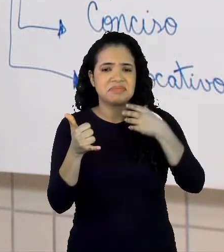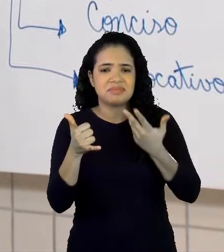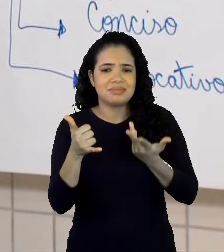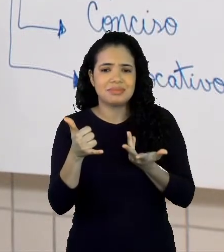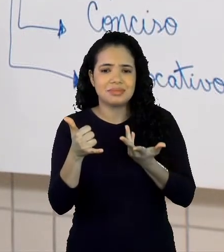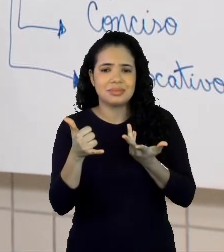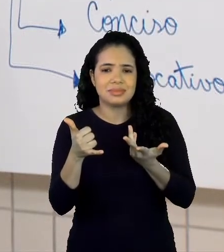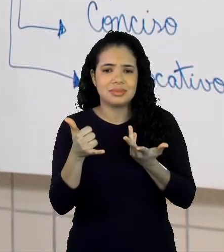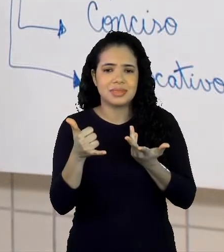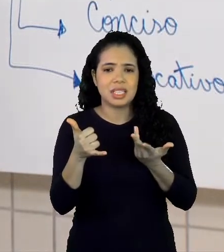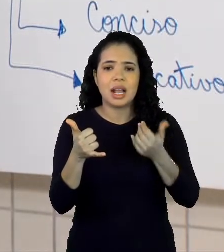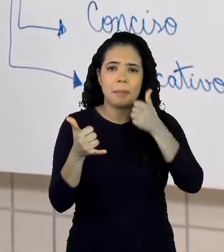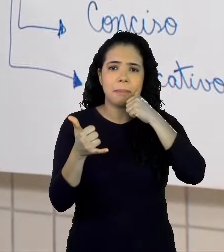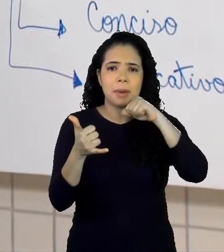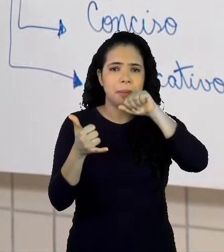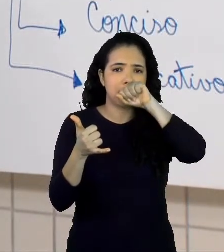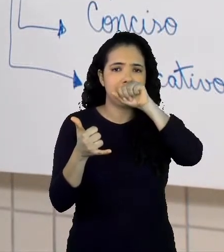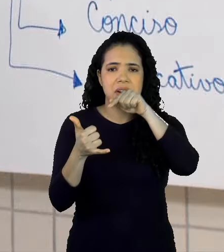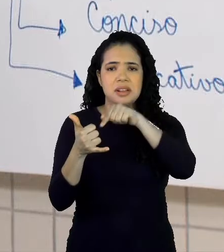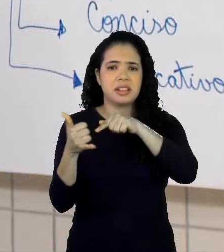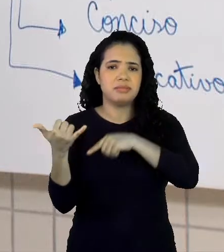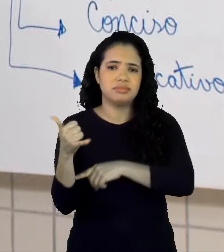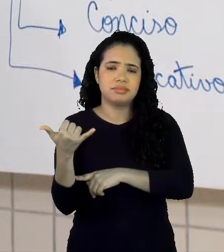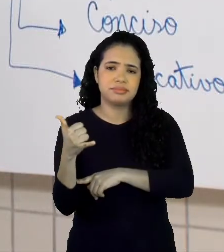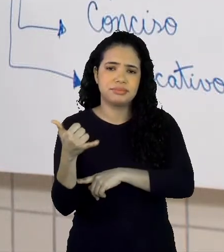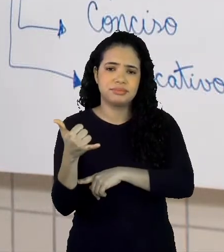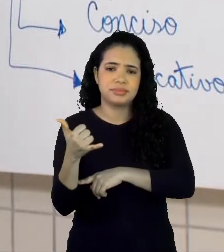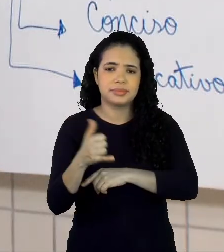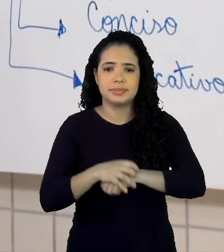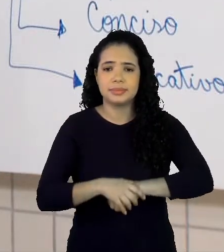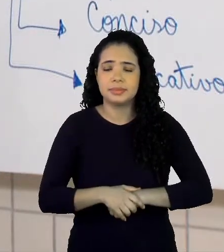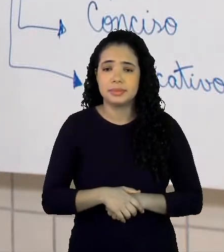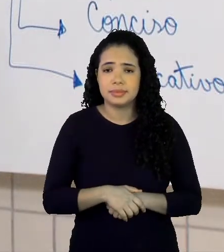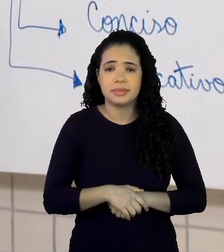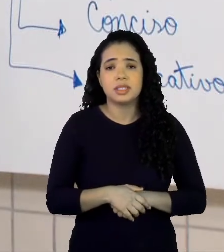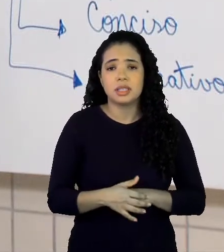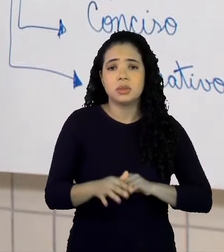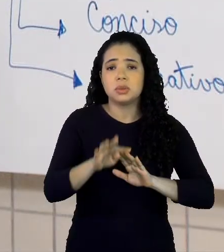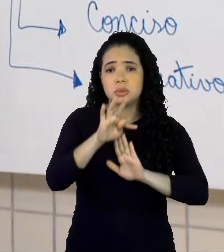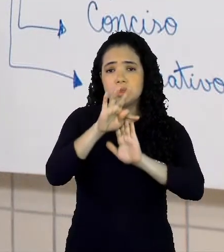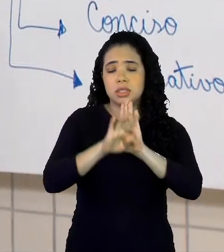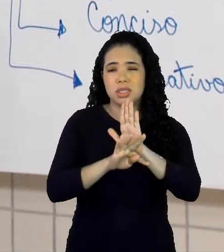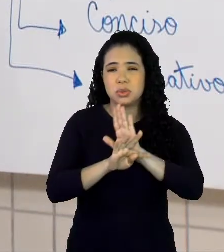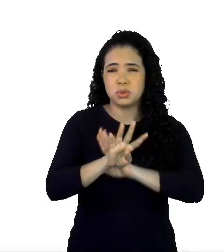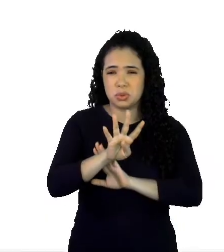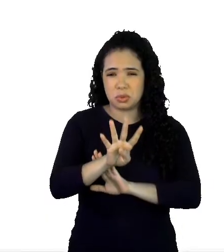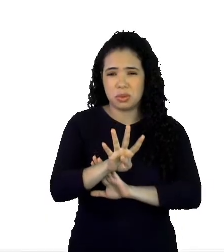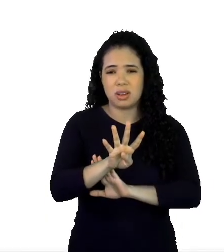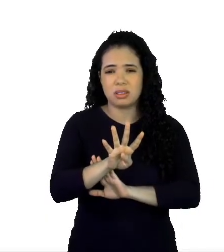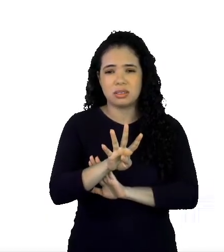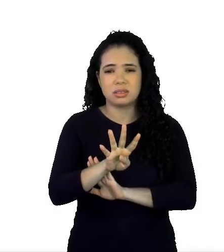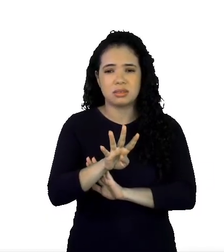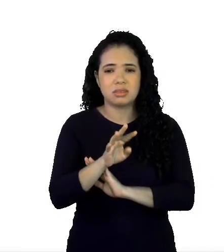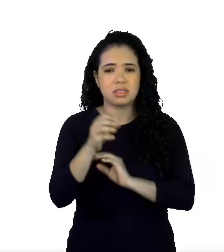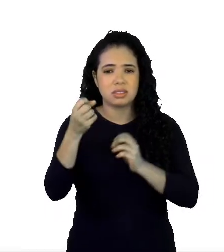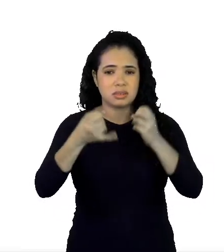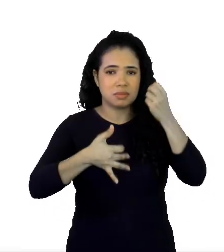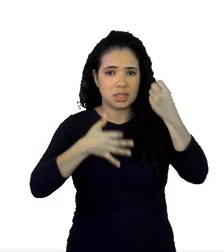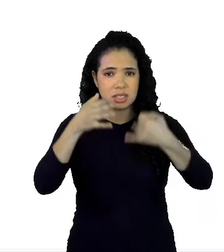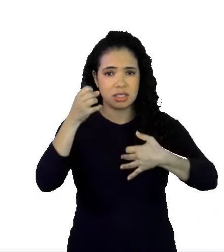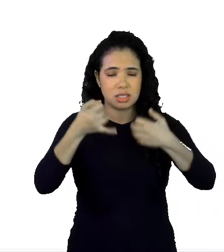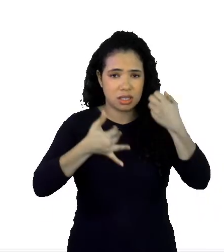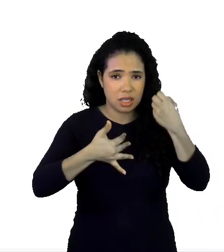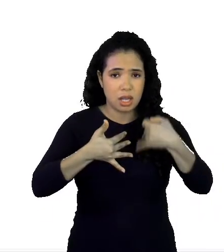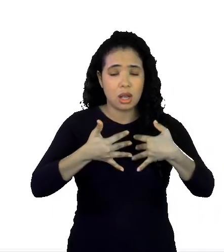alguns questionamentos. O texto 4, né, esse último mini conto, também é inspirado em notícias